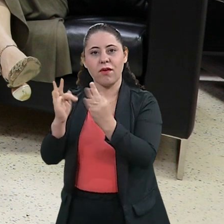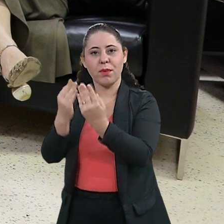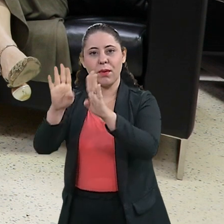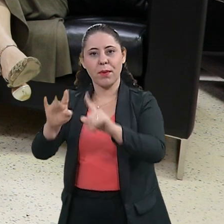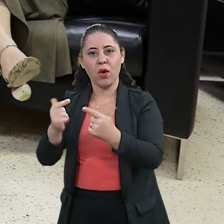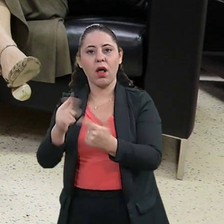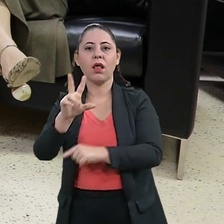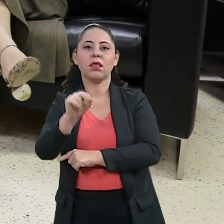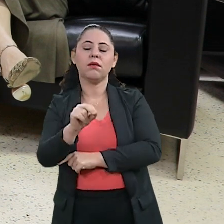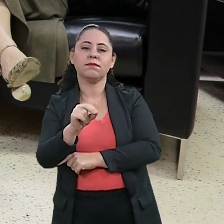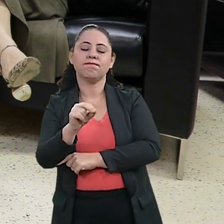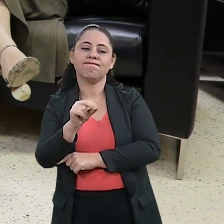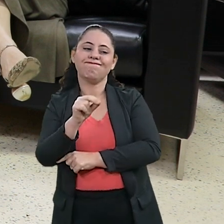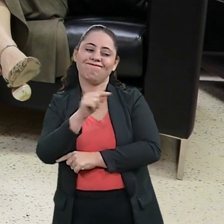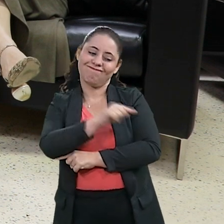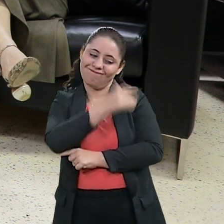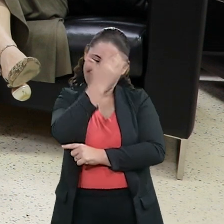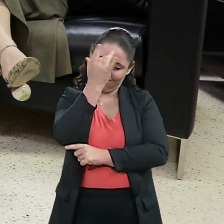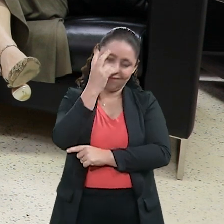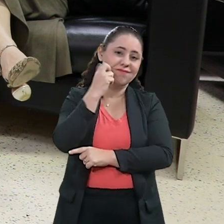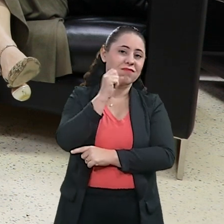sua família biológica.